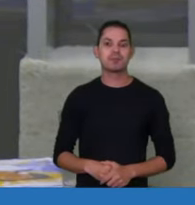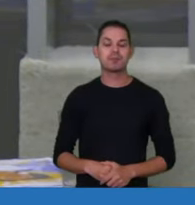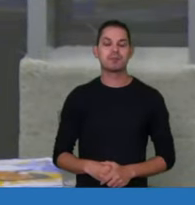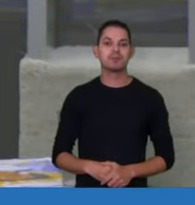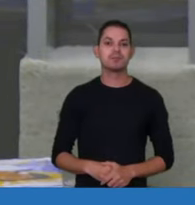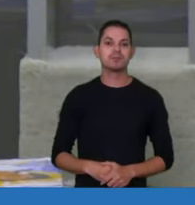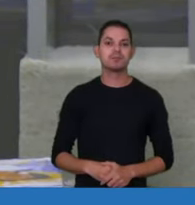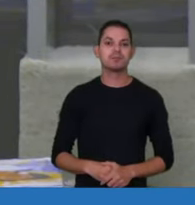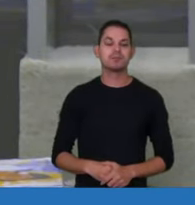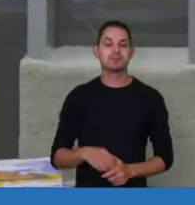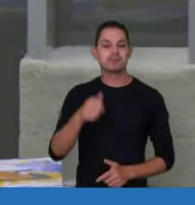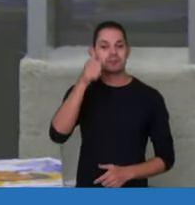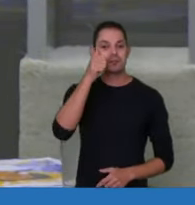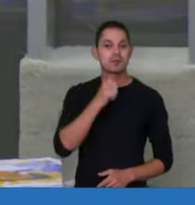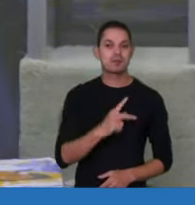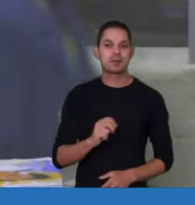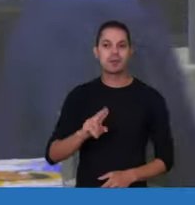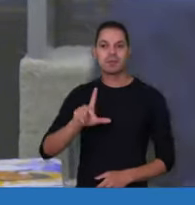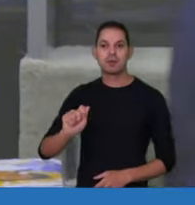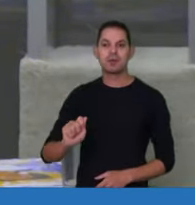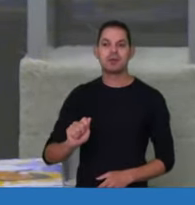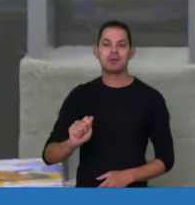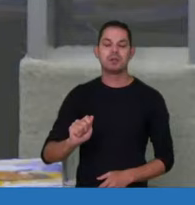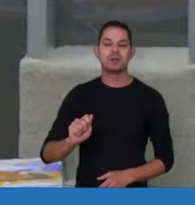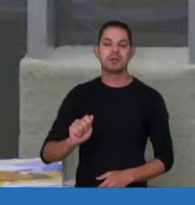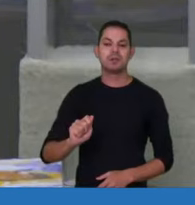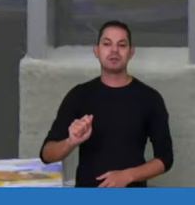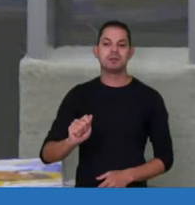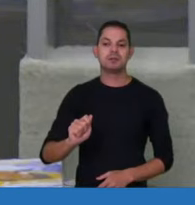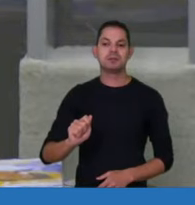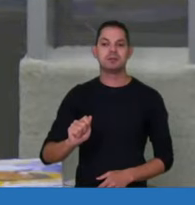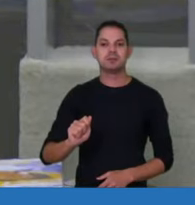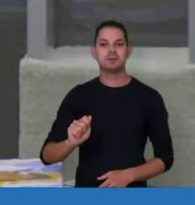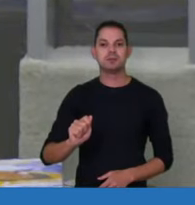senhora Paula Corade,